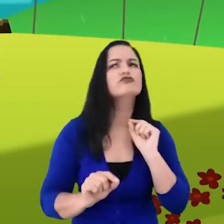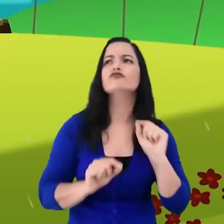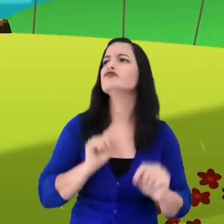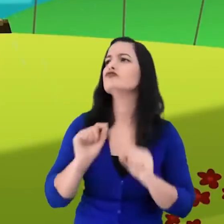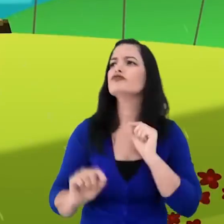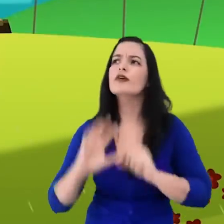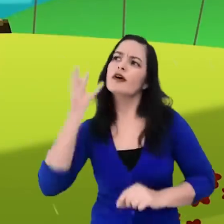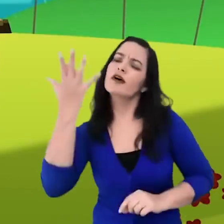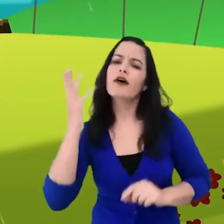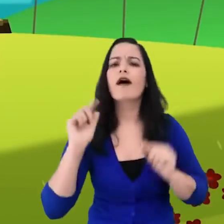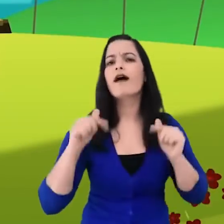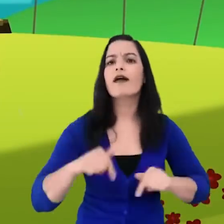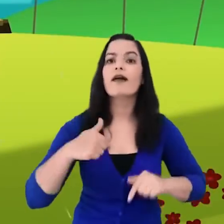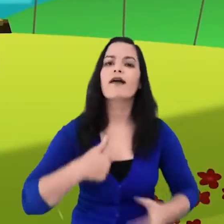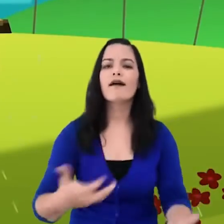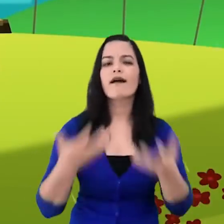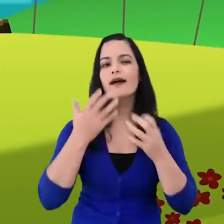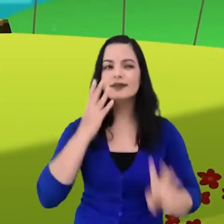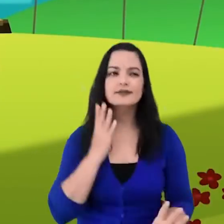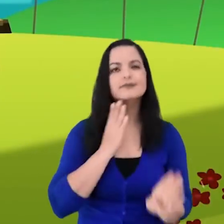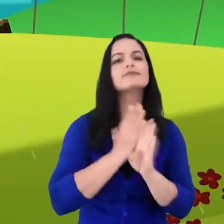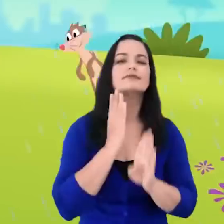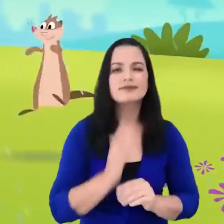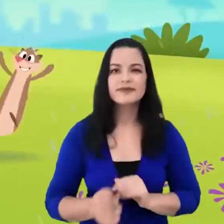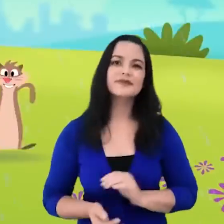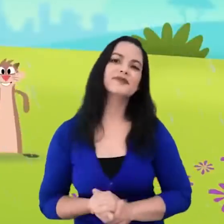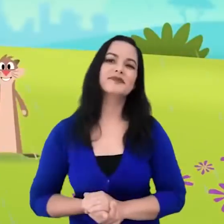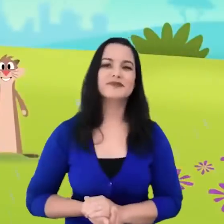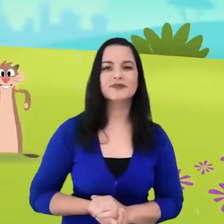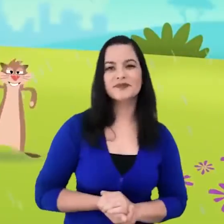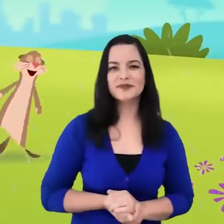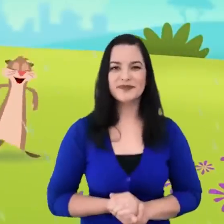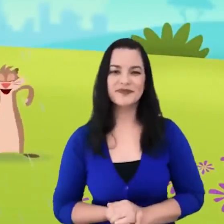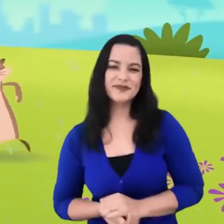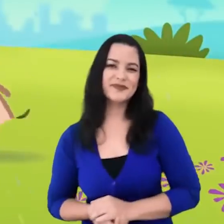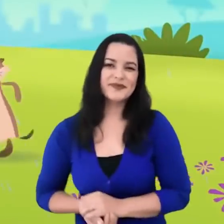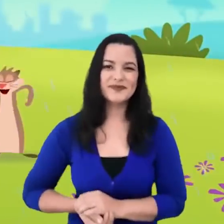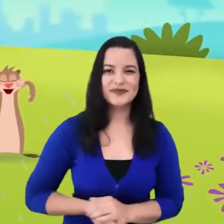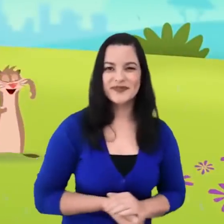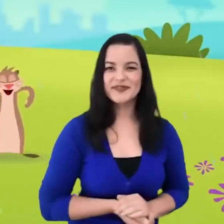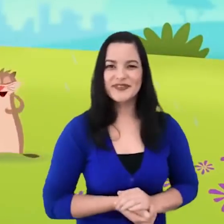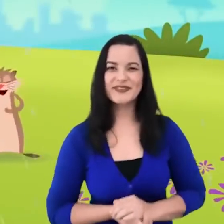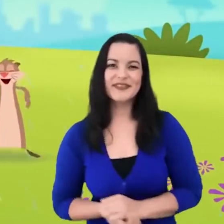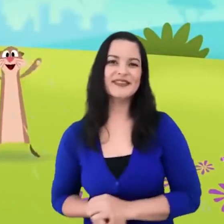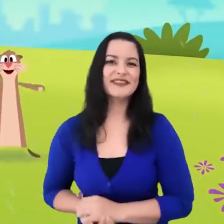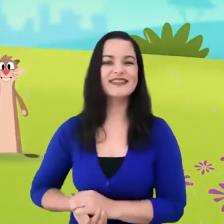tá acontecendo eu vou descobrir.